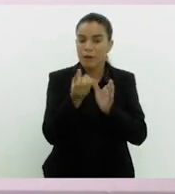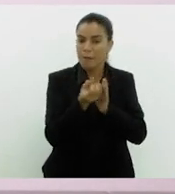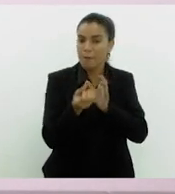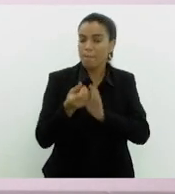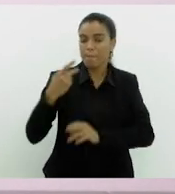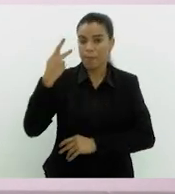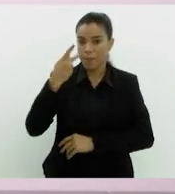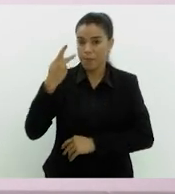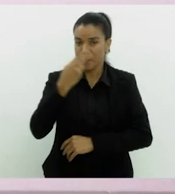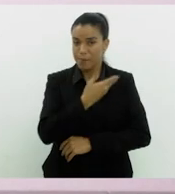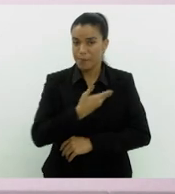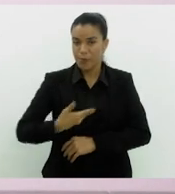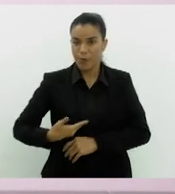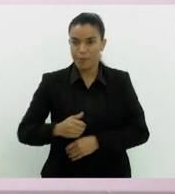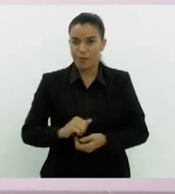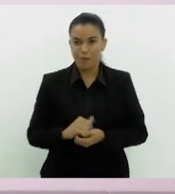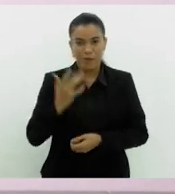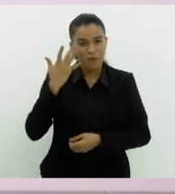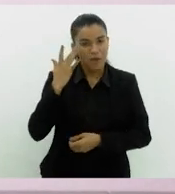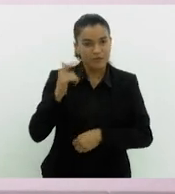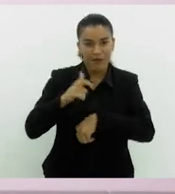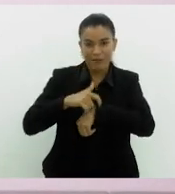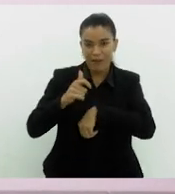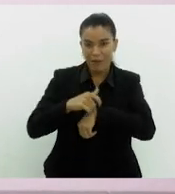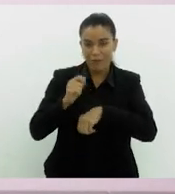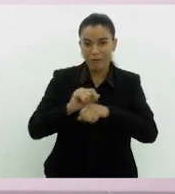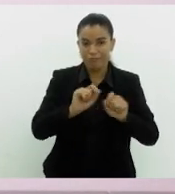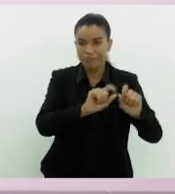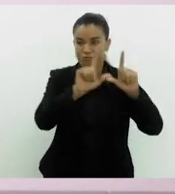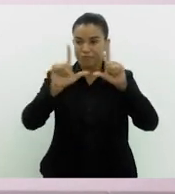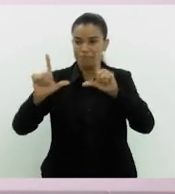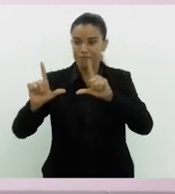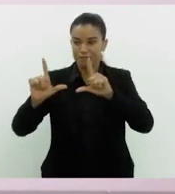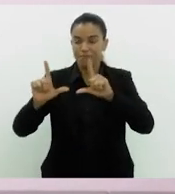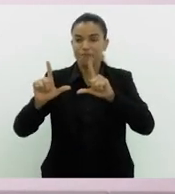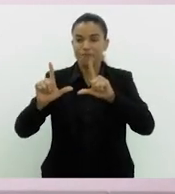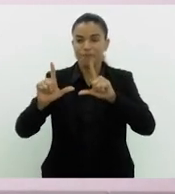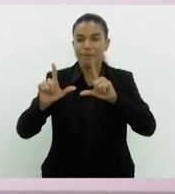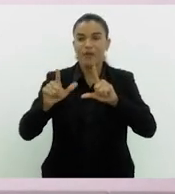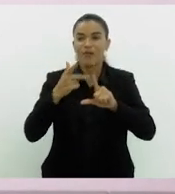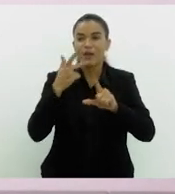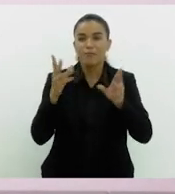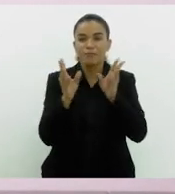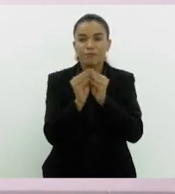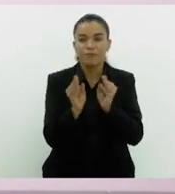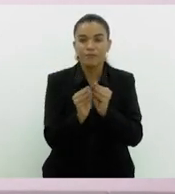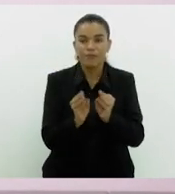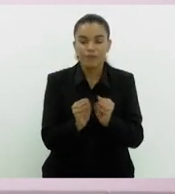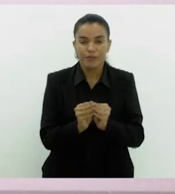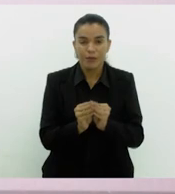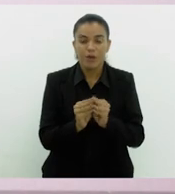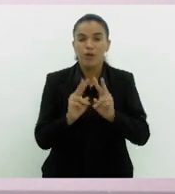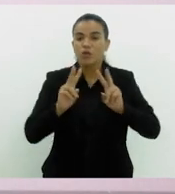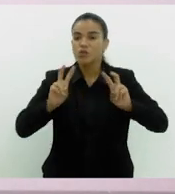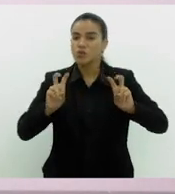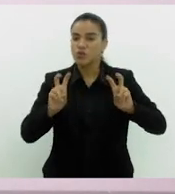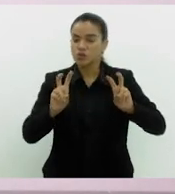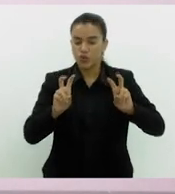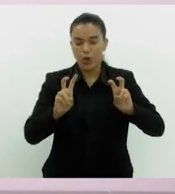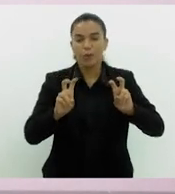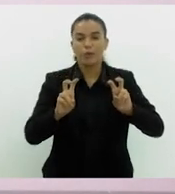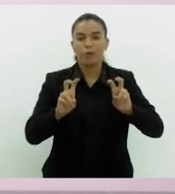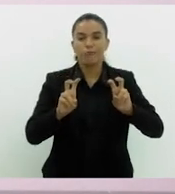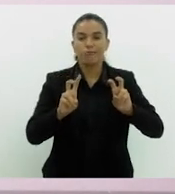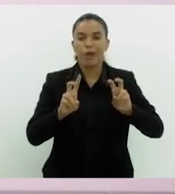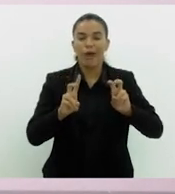públicas desses territórios. Eu não sei se vai dar tempo de eu passar a apresentação, mas eu queria falar um pouco sobre o ciclo de negligência que